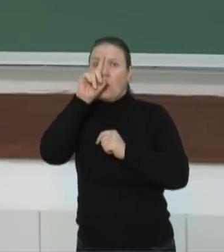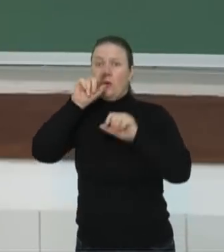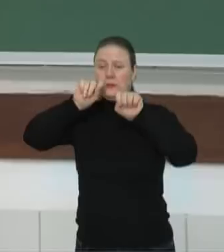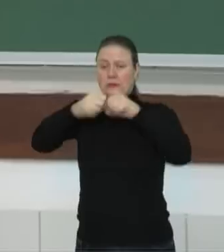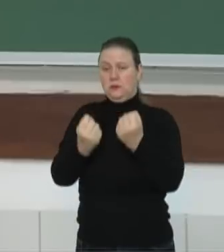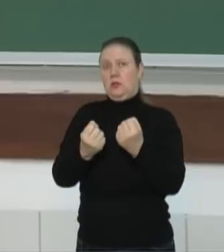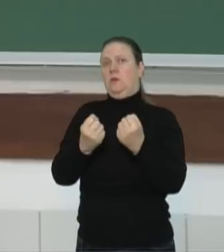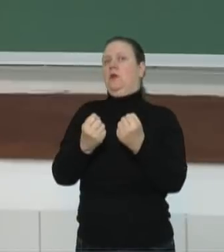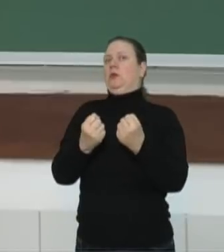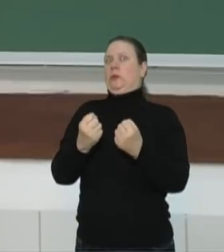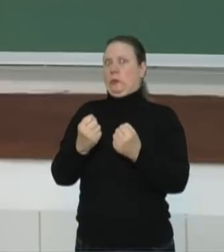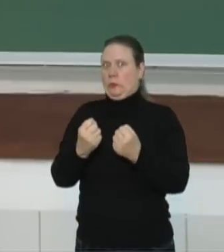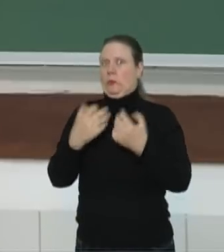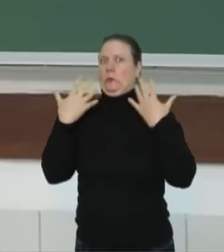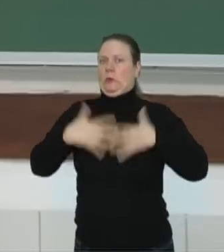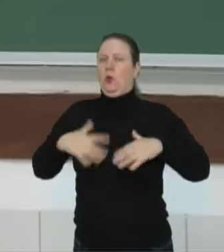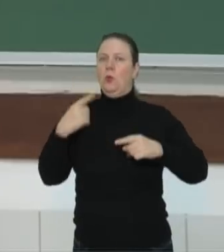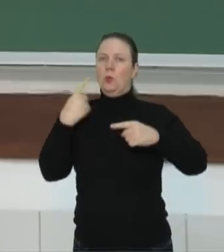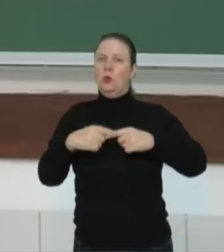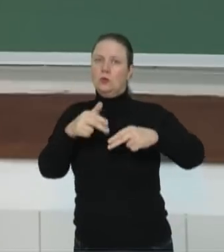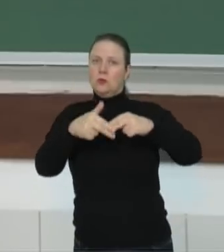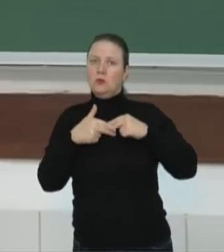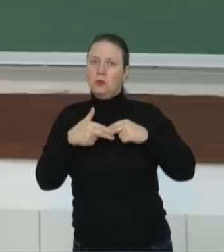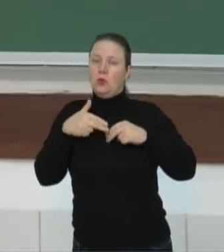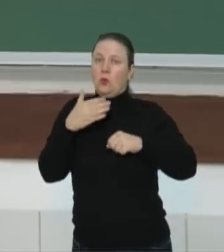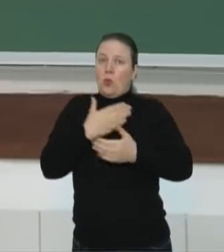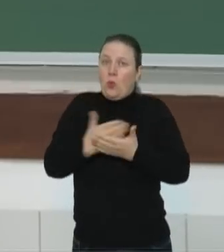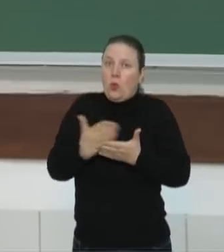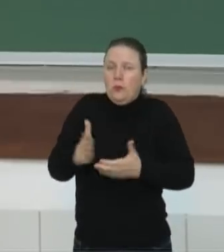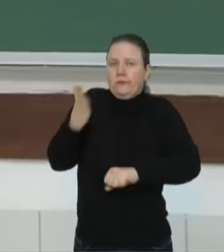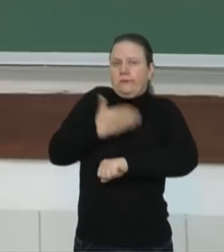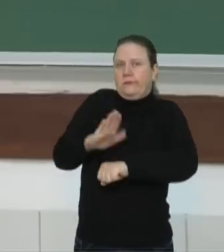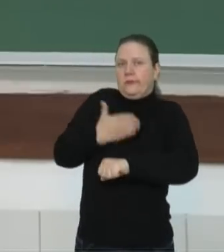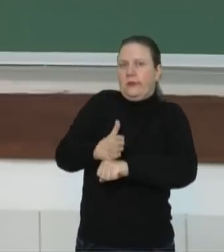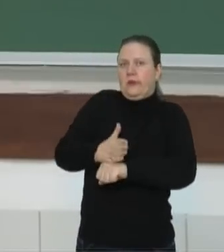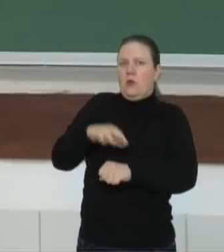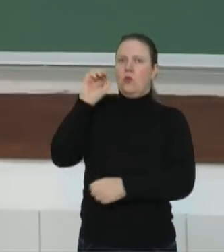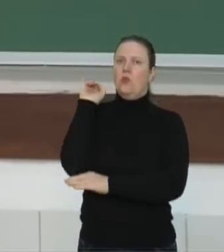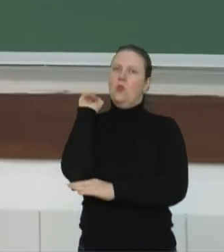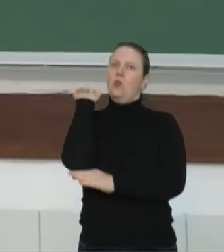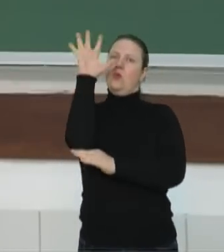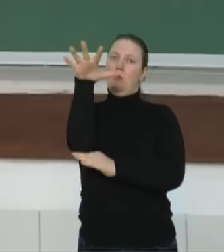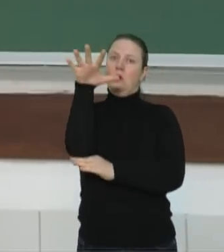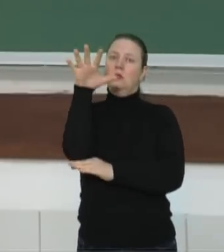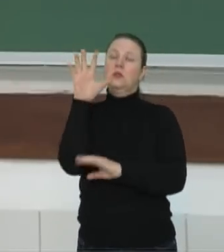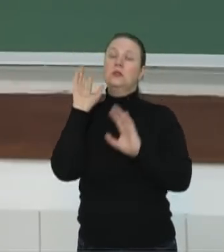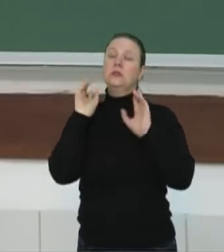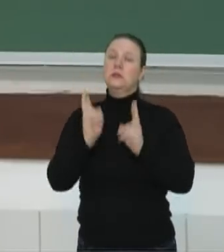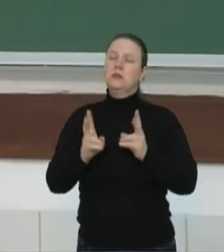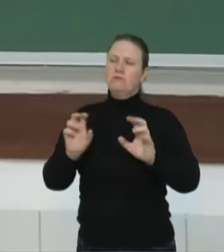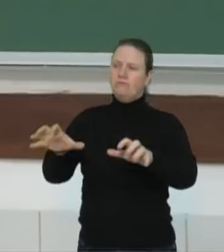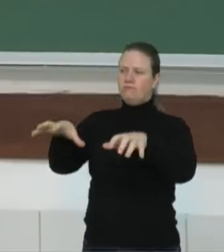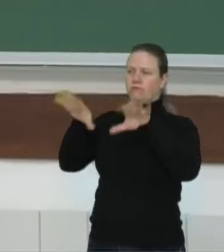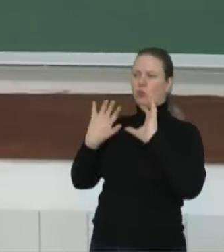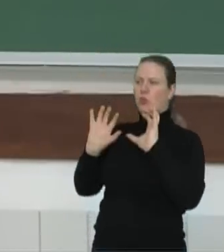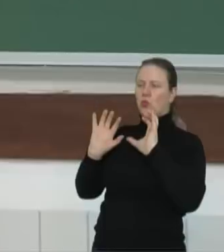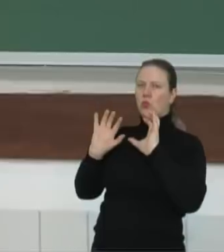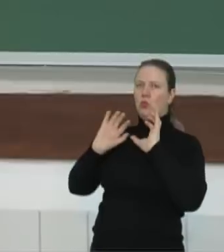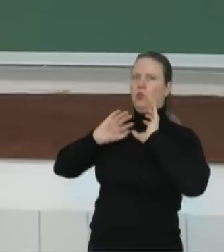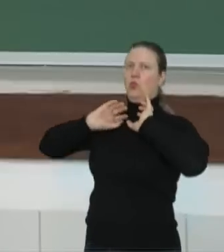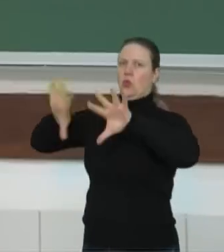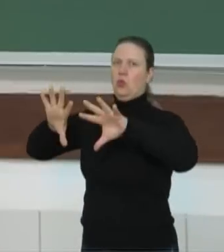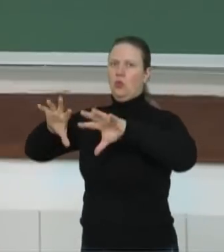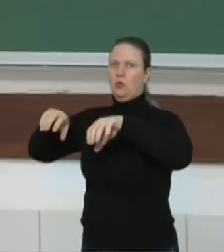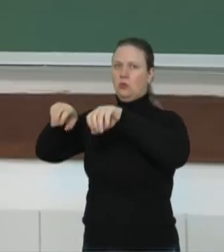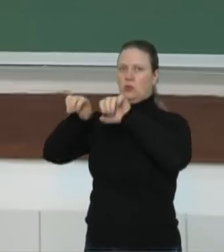frequentes. Por isso, quando você for fazer aula de basquete, sempre receba a bola com as duas